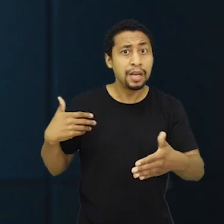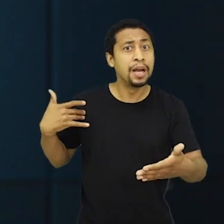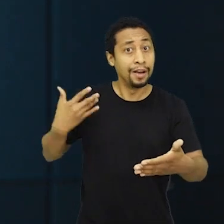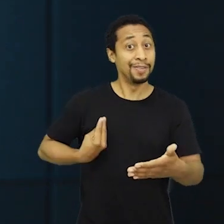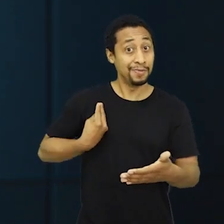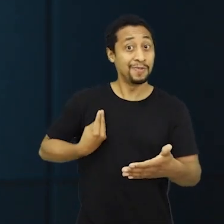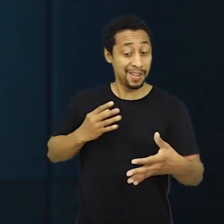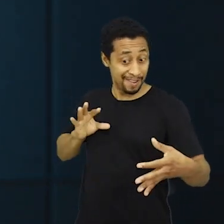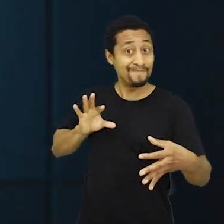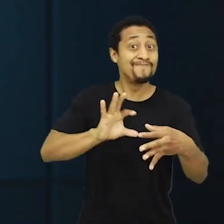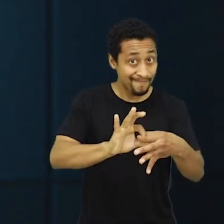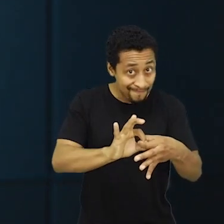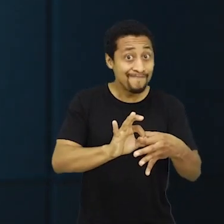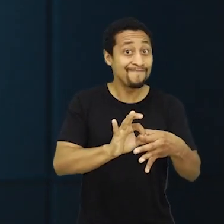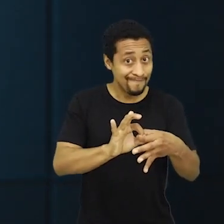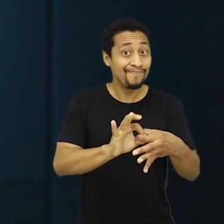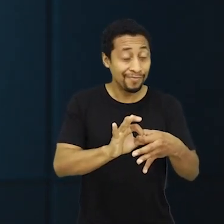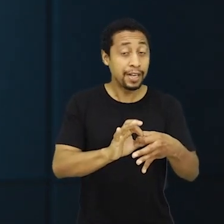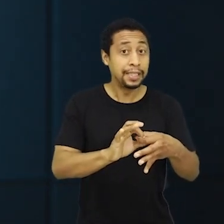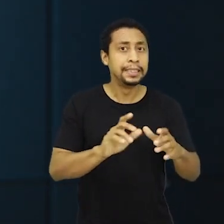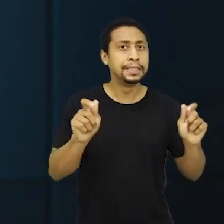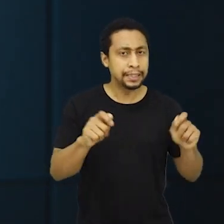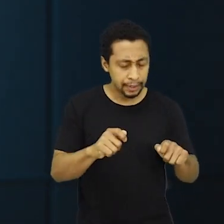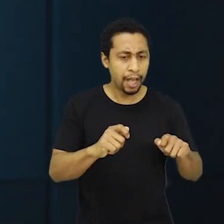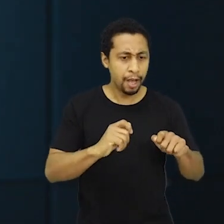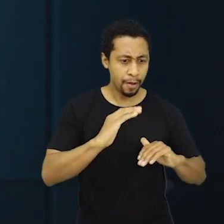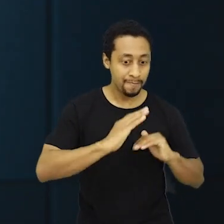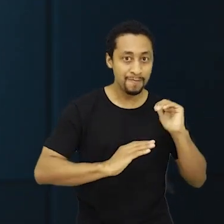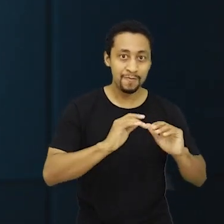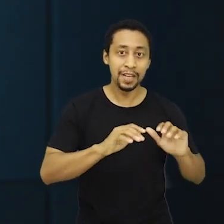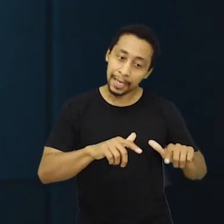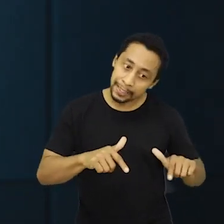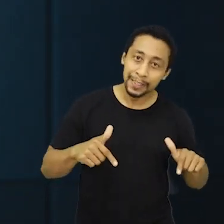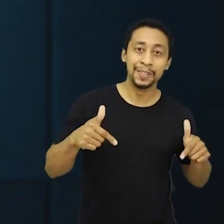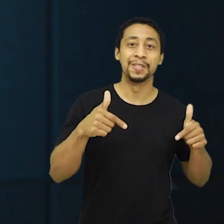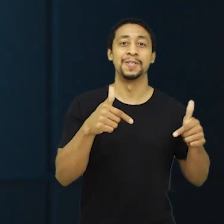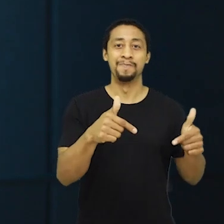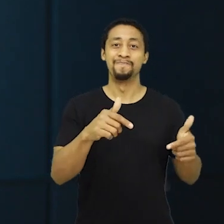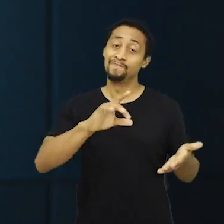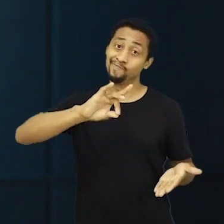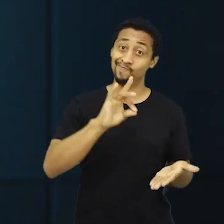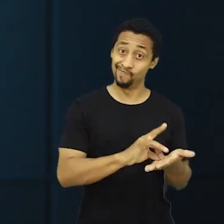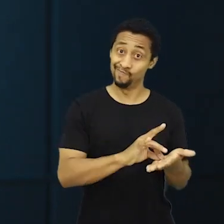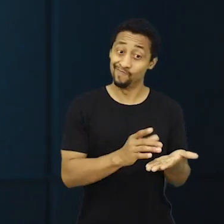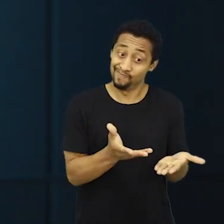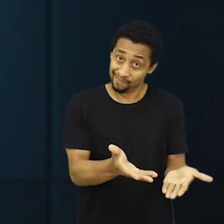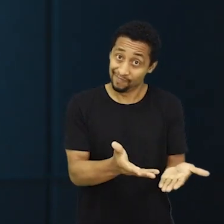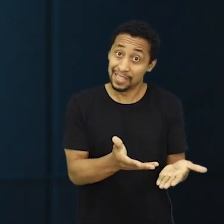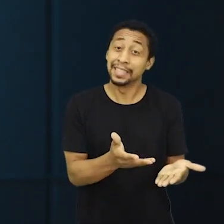vida, e de poder concretizar, e acho que chamar concretizar